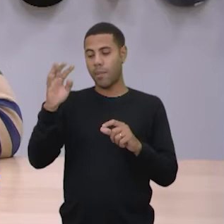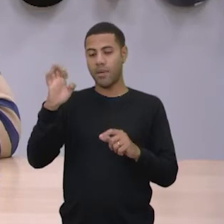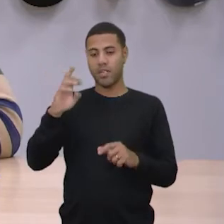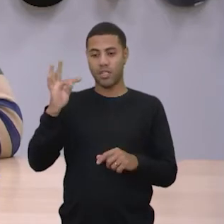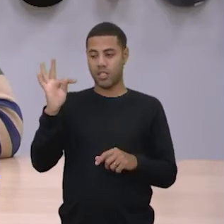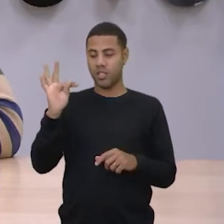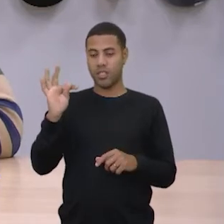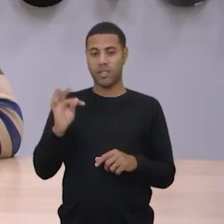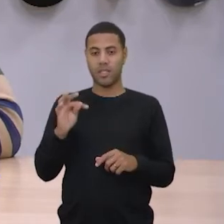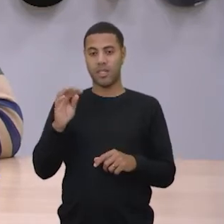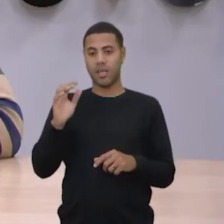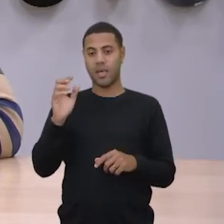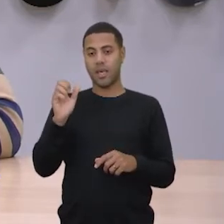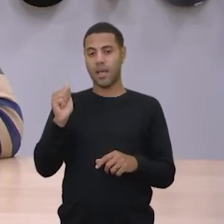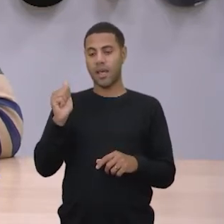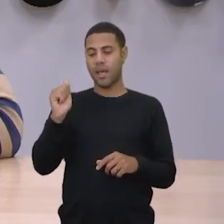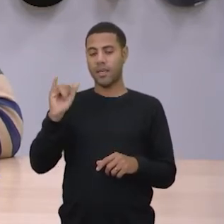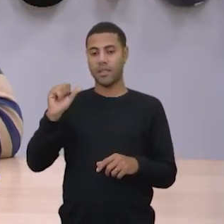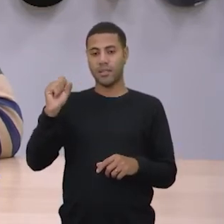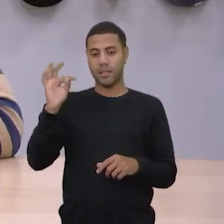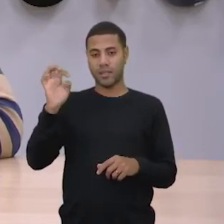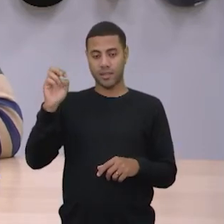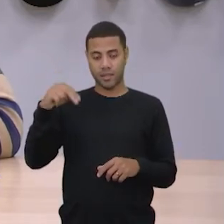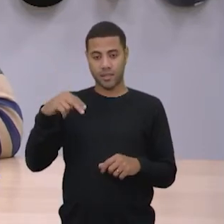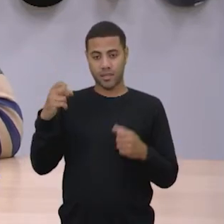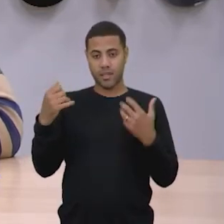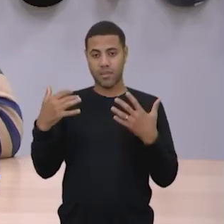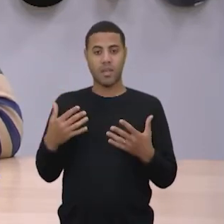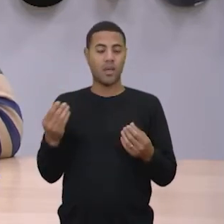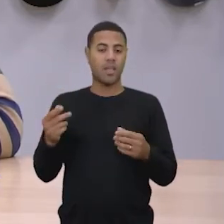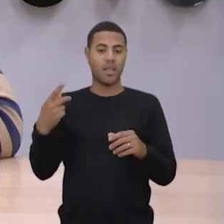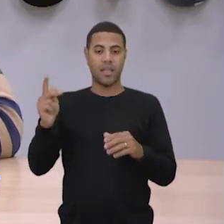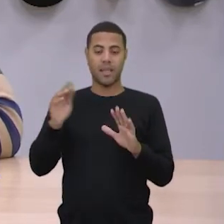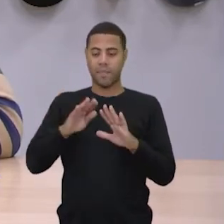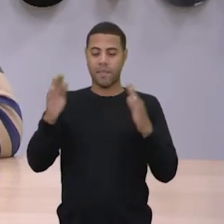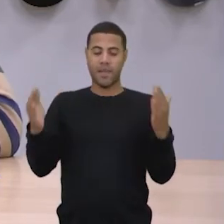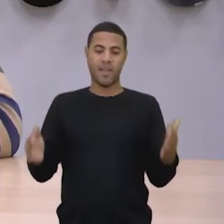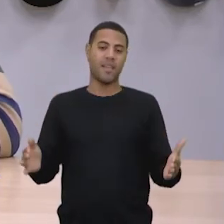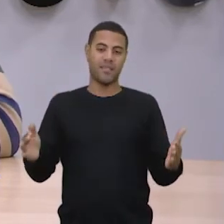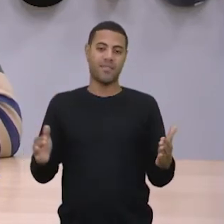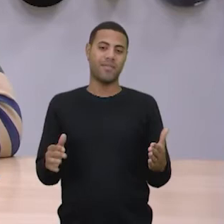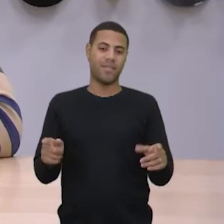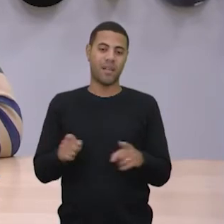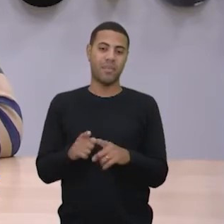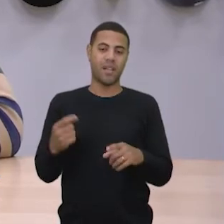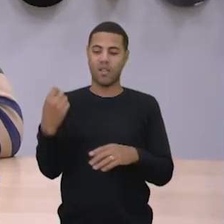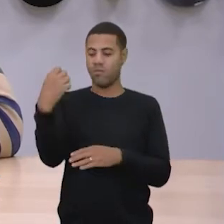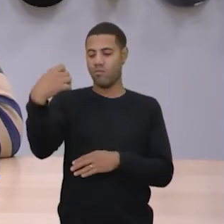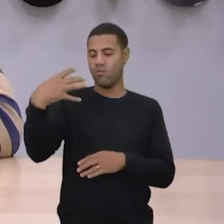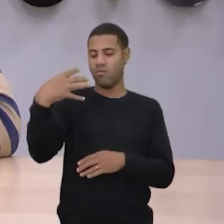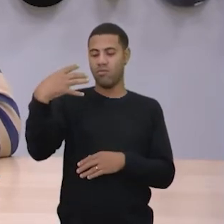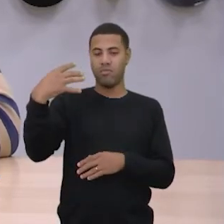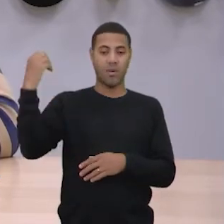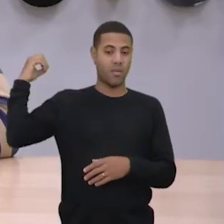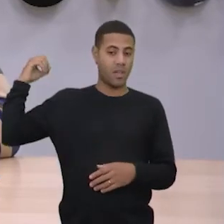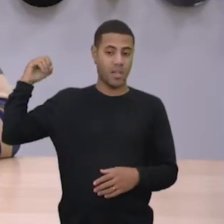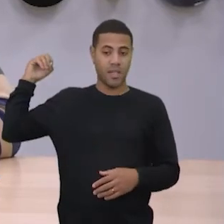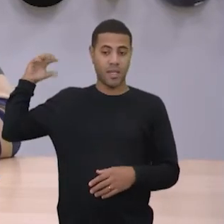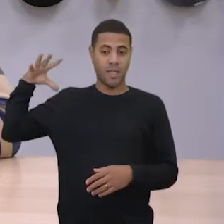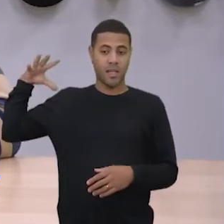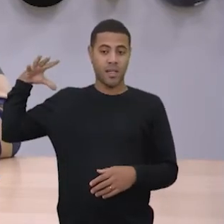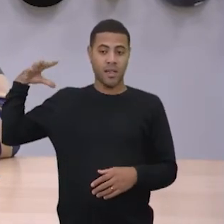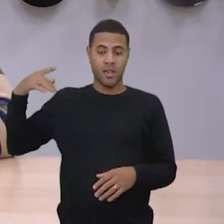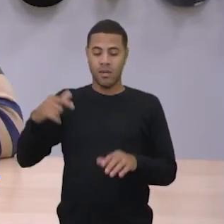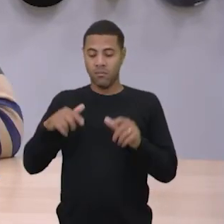do falecimento dele, né, de como estava a mesa de trabalho e a lousinha que ele mantinha atrás dele, né, no